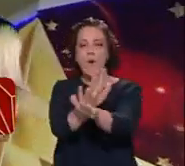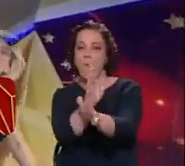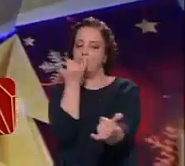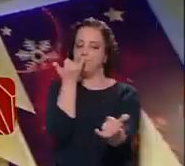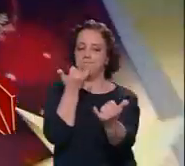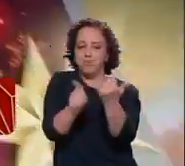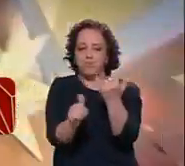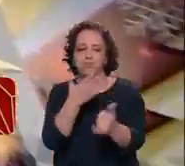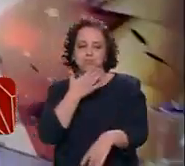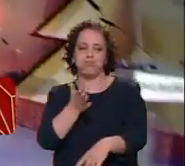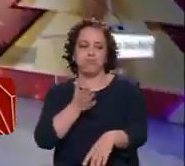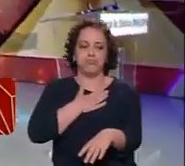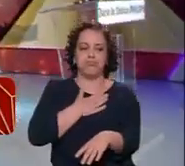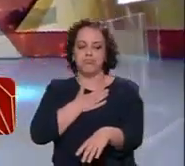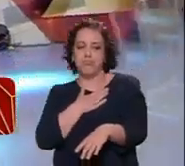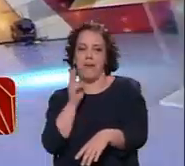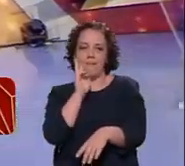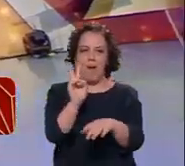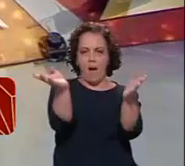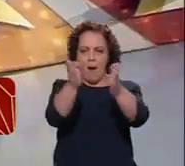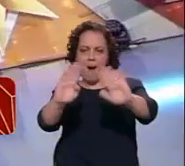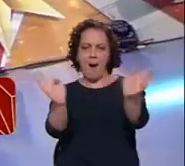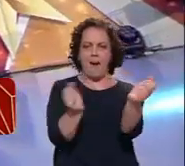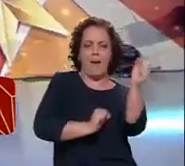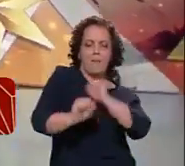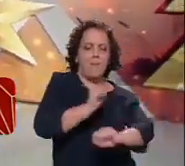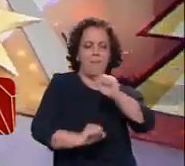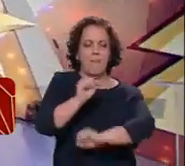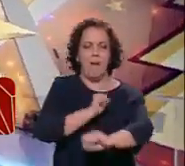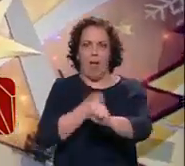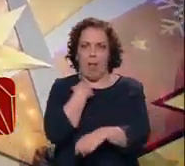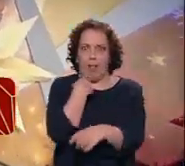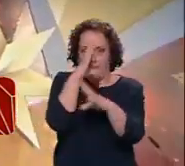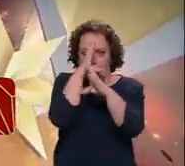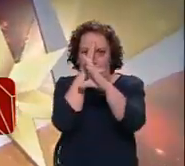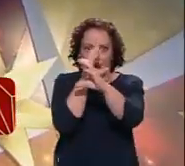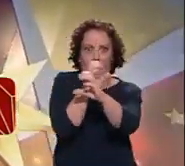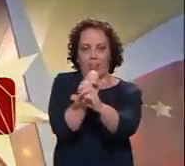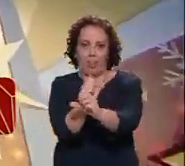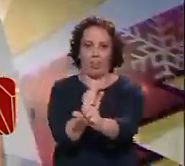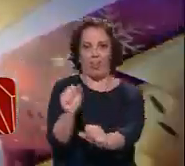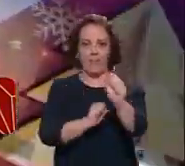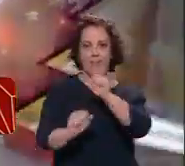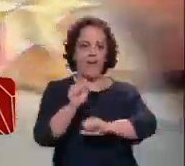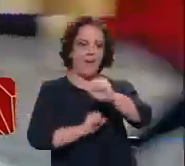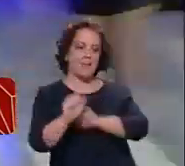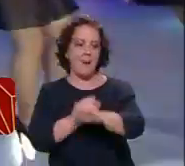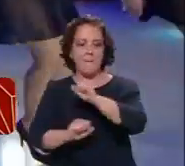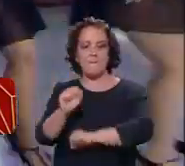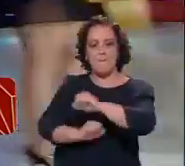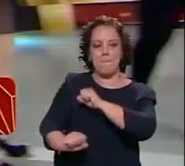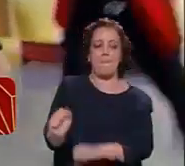perigo. Preso ao teu jogo no balançar das tuas ancas, é sedução no corpo a dançar quando